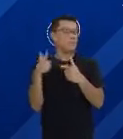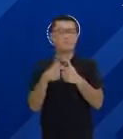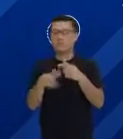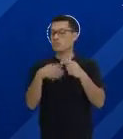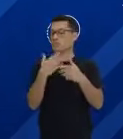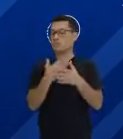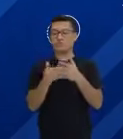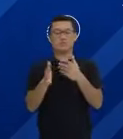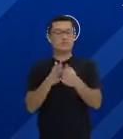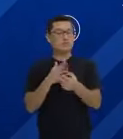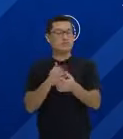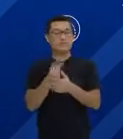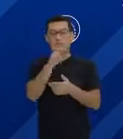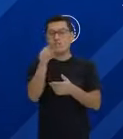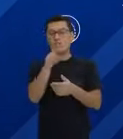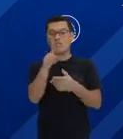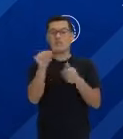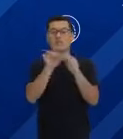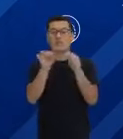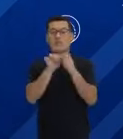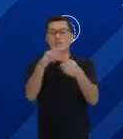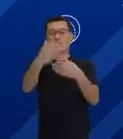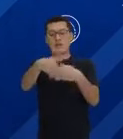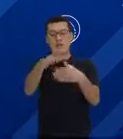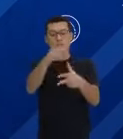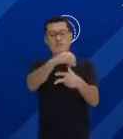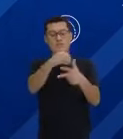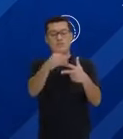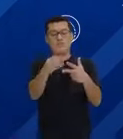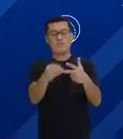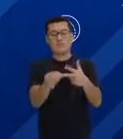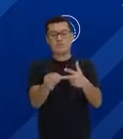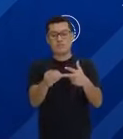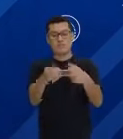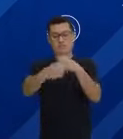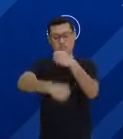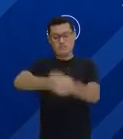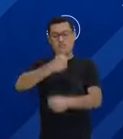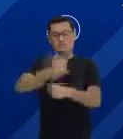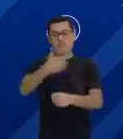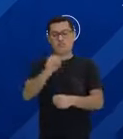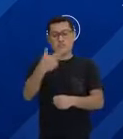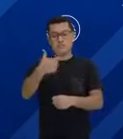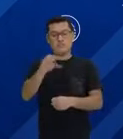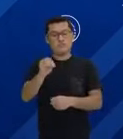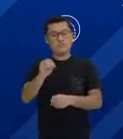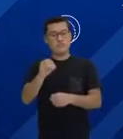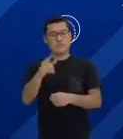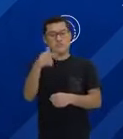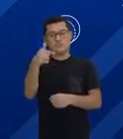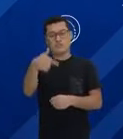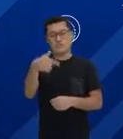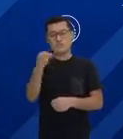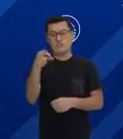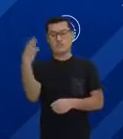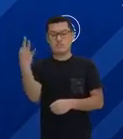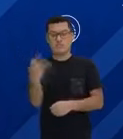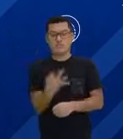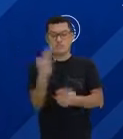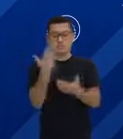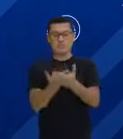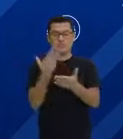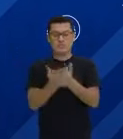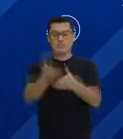e é sempre bom para você que vai prestar o exame Nacional de Ensino Médio esse ano a nossas aulas são setenta por cento do conteúdo